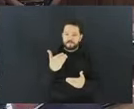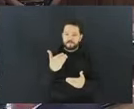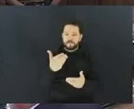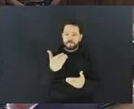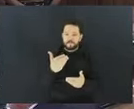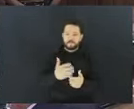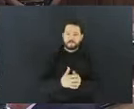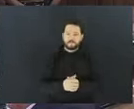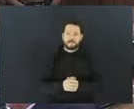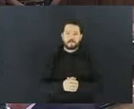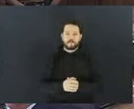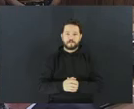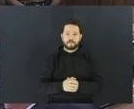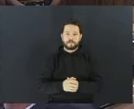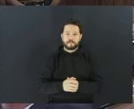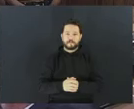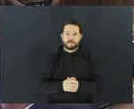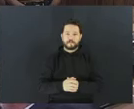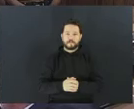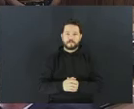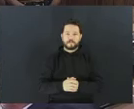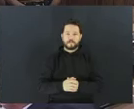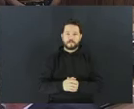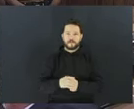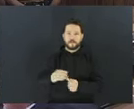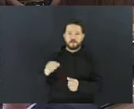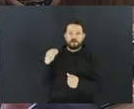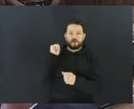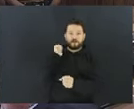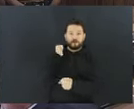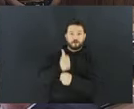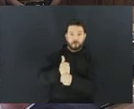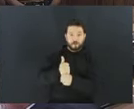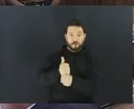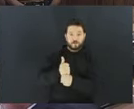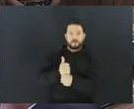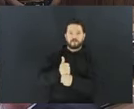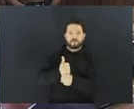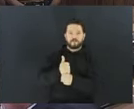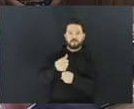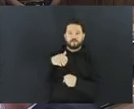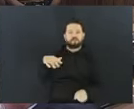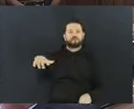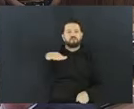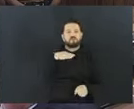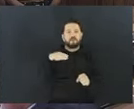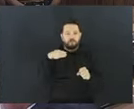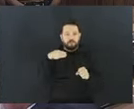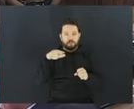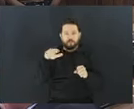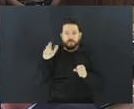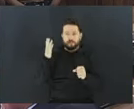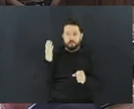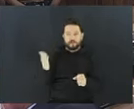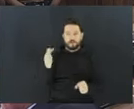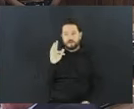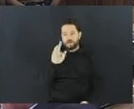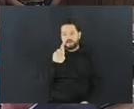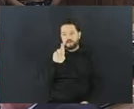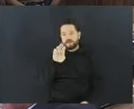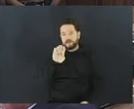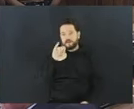do major Eleandro, chefe de gabinete do Comando-Geral, também do major Freitas, da capitã